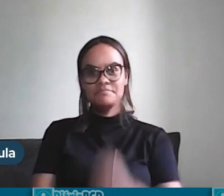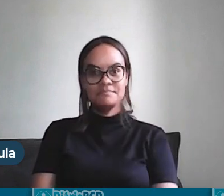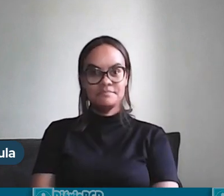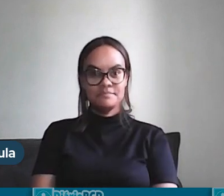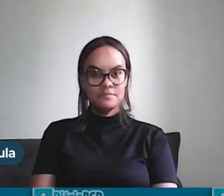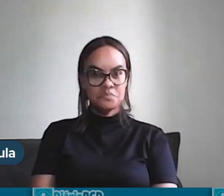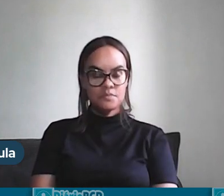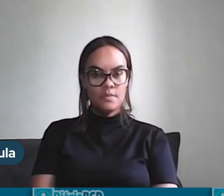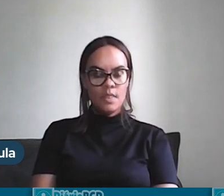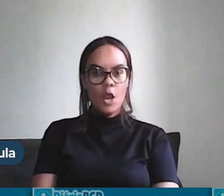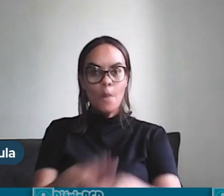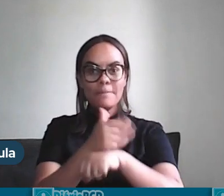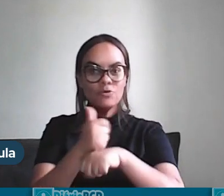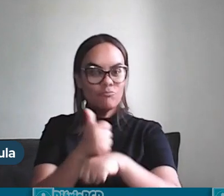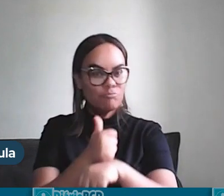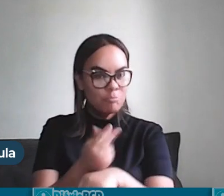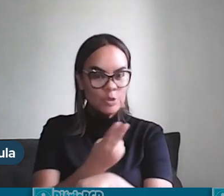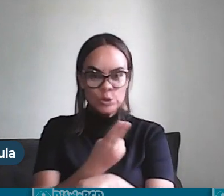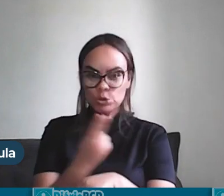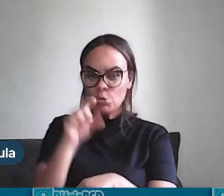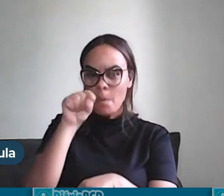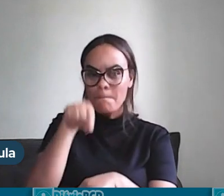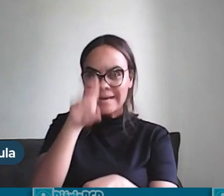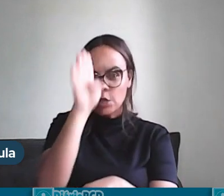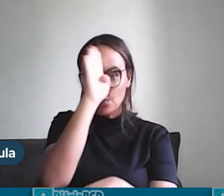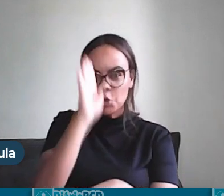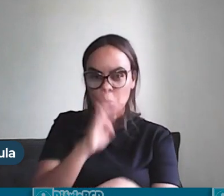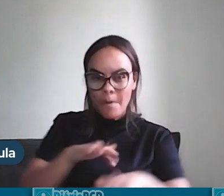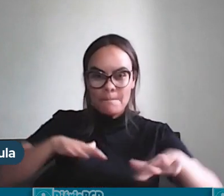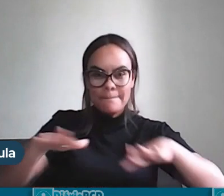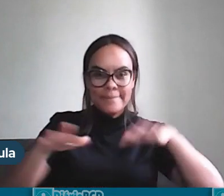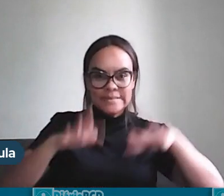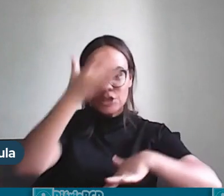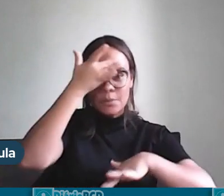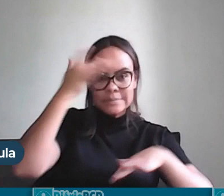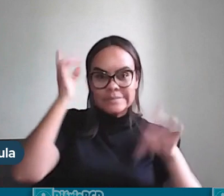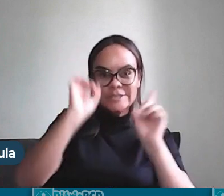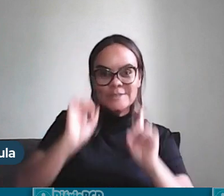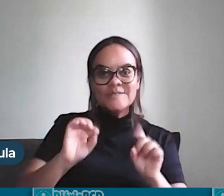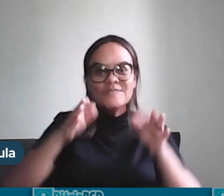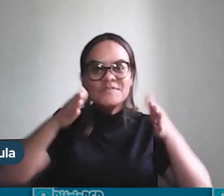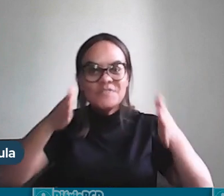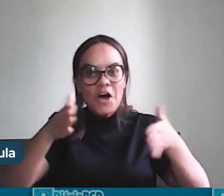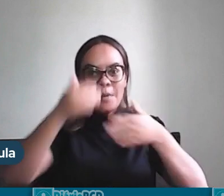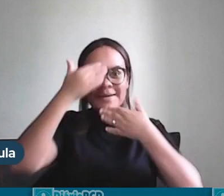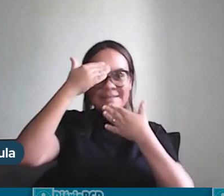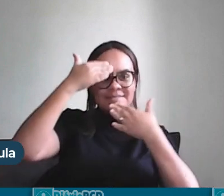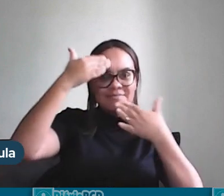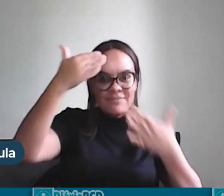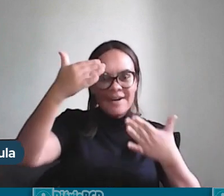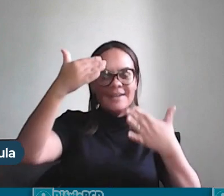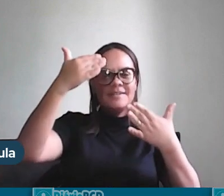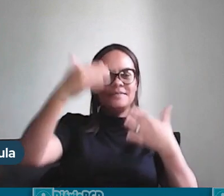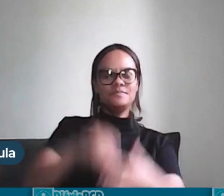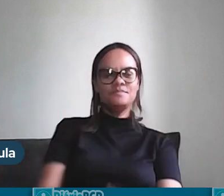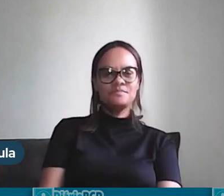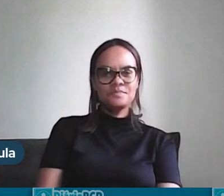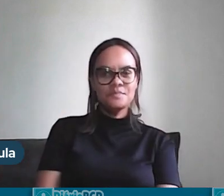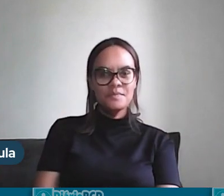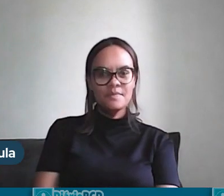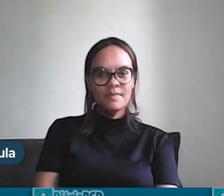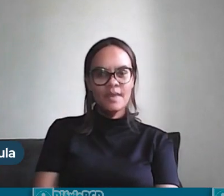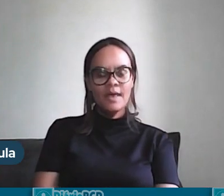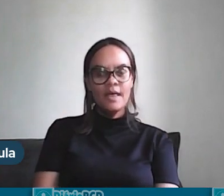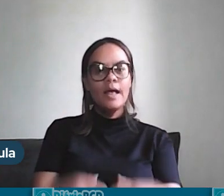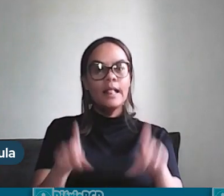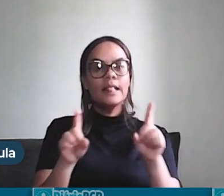principais nomes no Brasil e em todo o mundo do movimento da pessoa com deficiência. Quero agradecer imensamente a doutora Isabel, que já